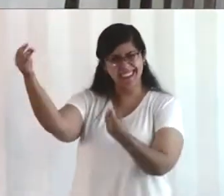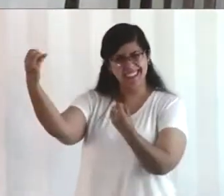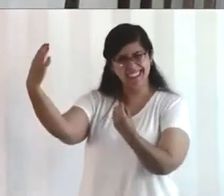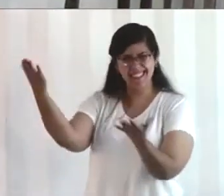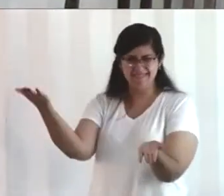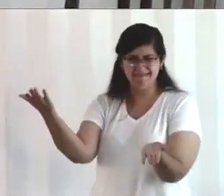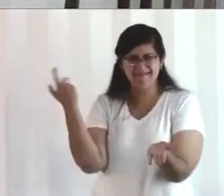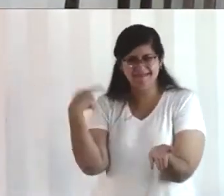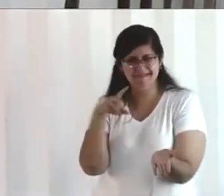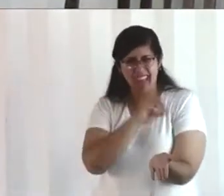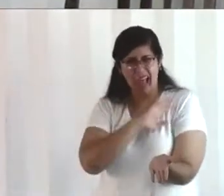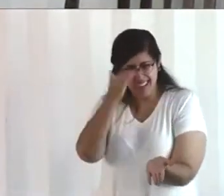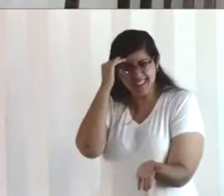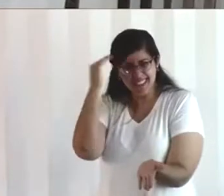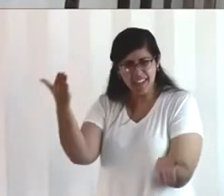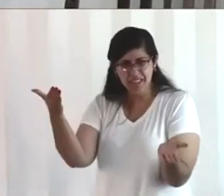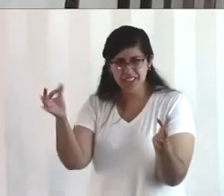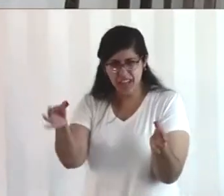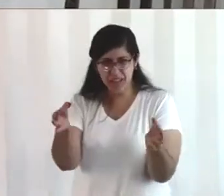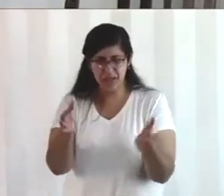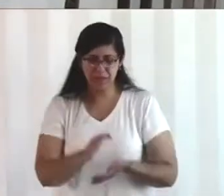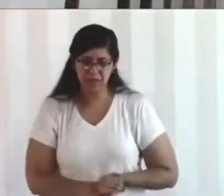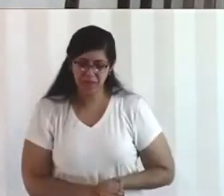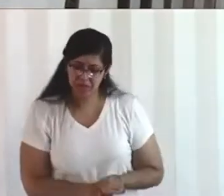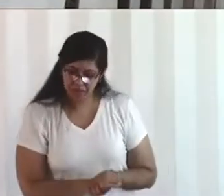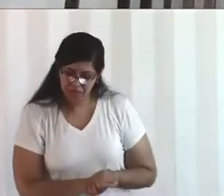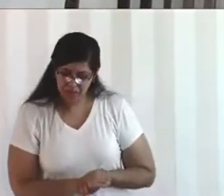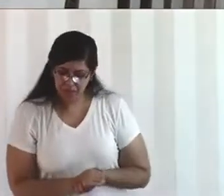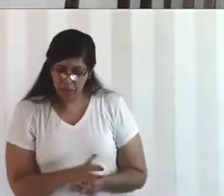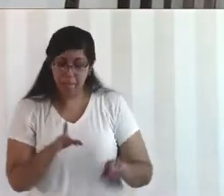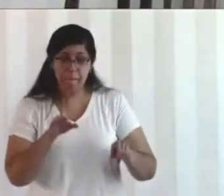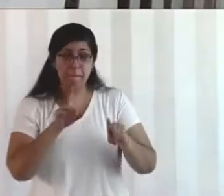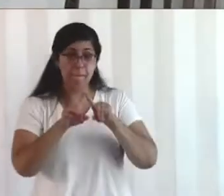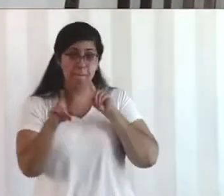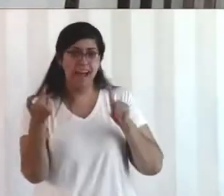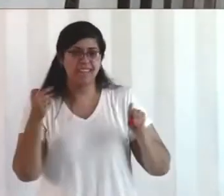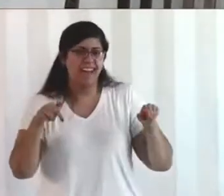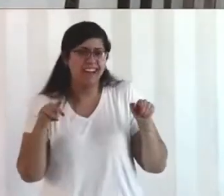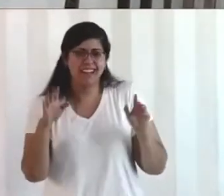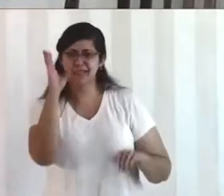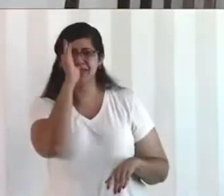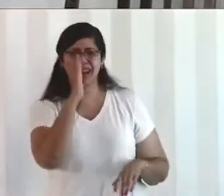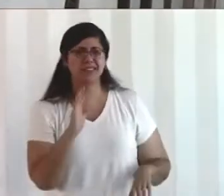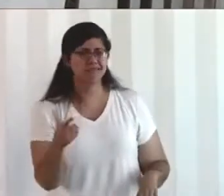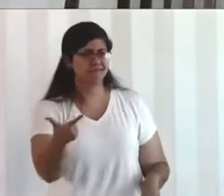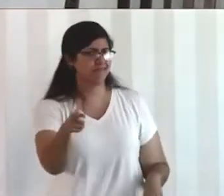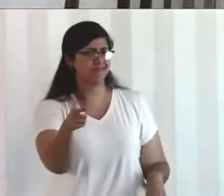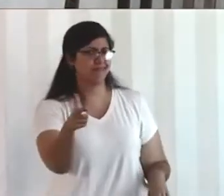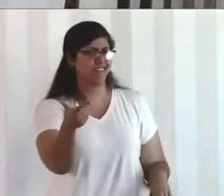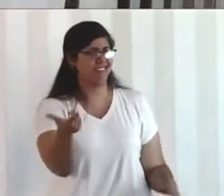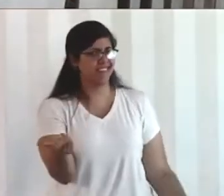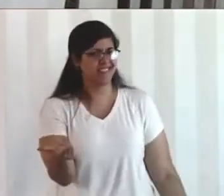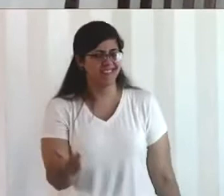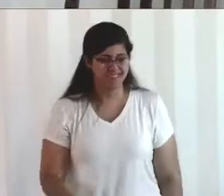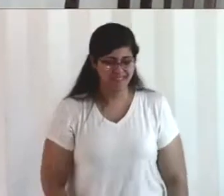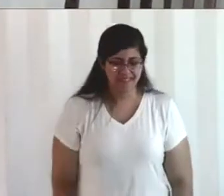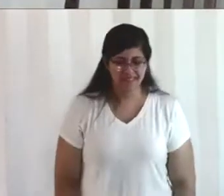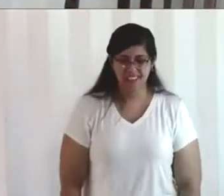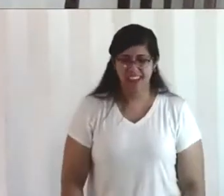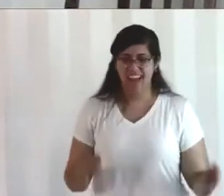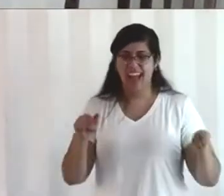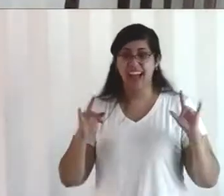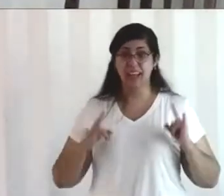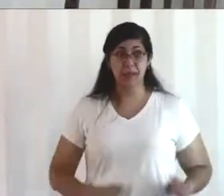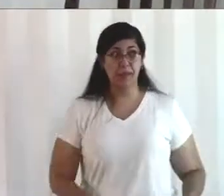Didaticamente compreensível. Eu sei, é muito fora da nossa realidade, né? Nós temos igrejas grandes, prédios grandes,